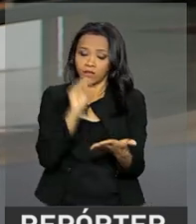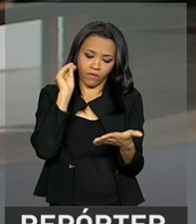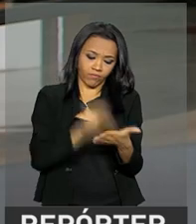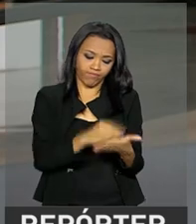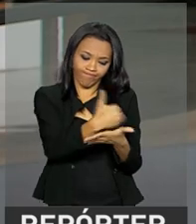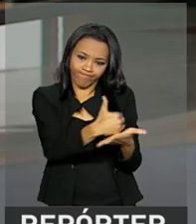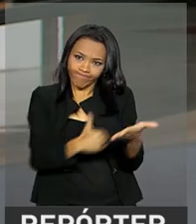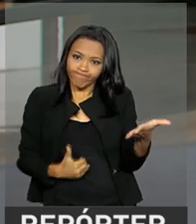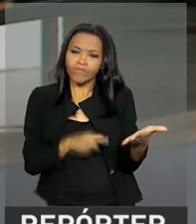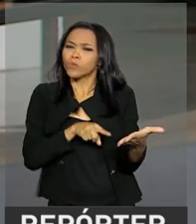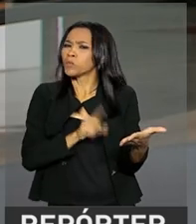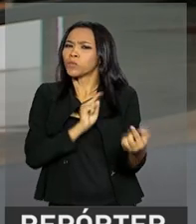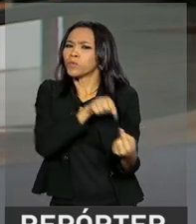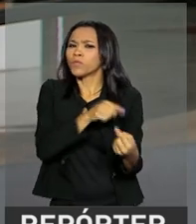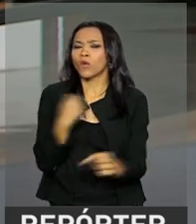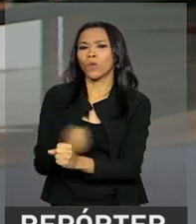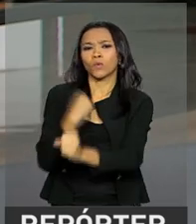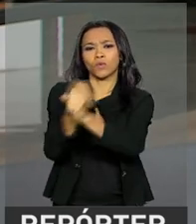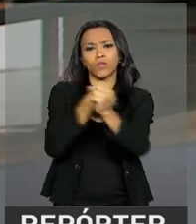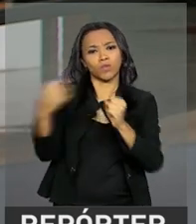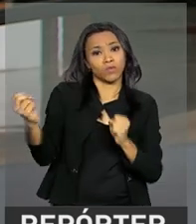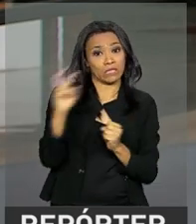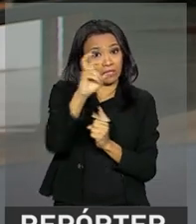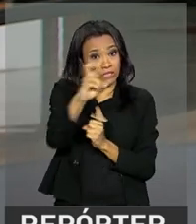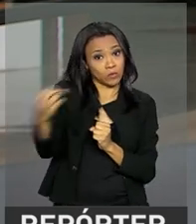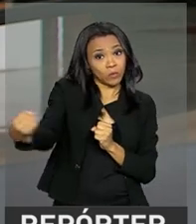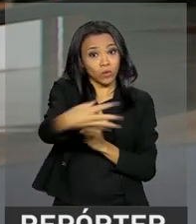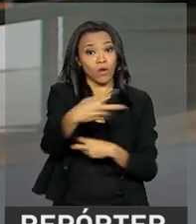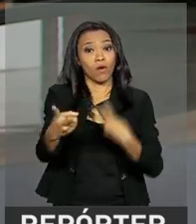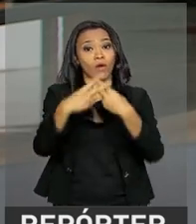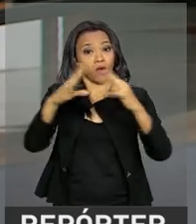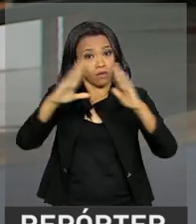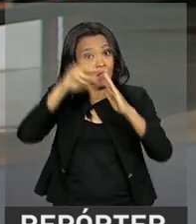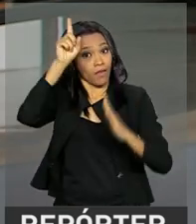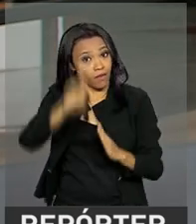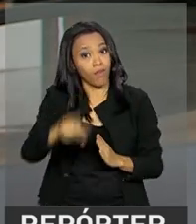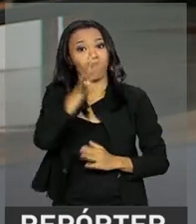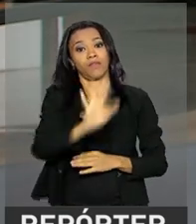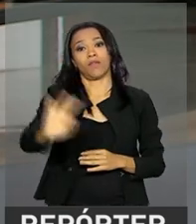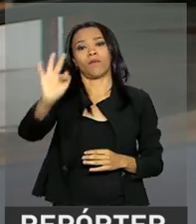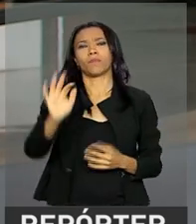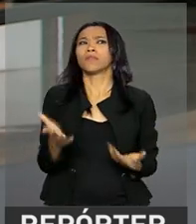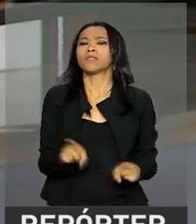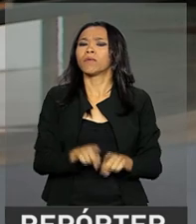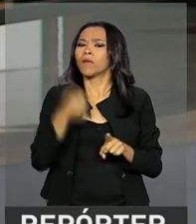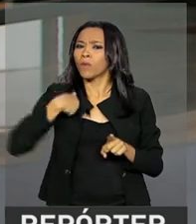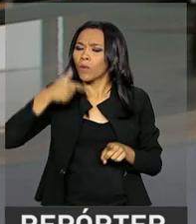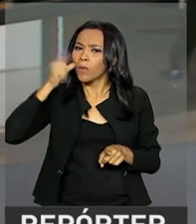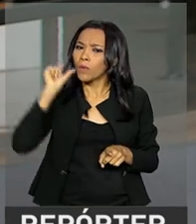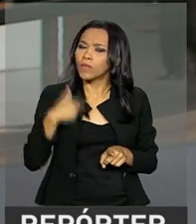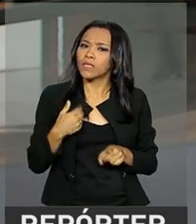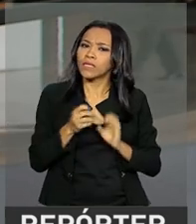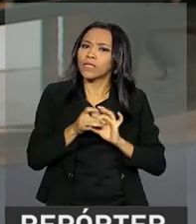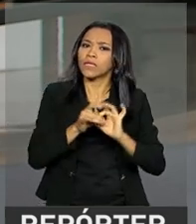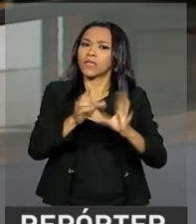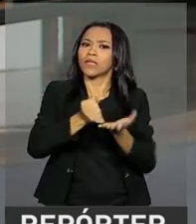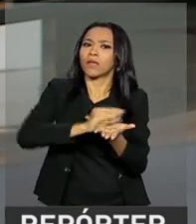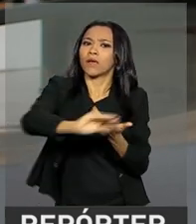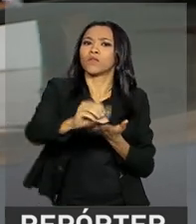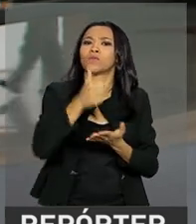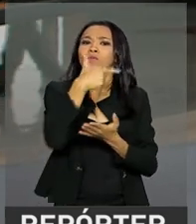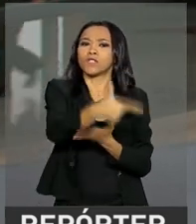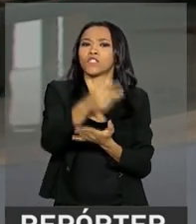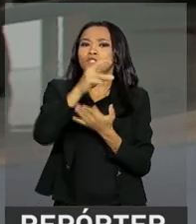segurança para a construção de cinco novos presídios dessa vez presídios Federais e ontem também foram liberados R 295